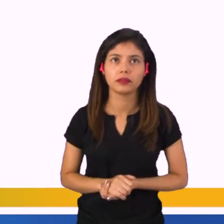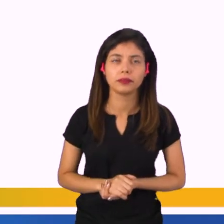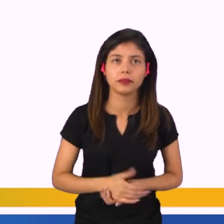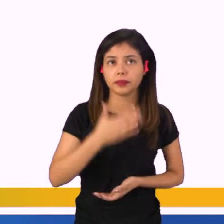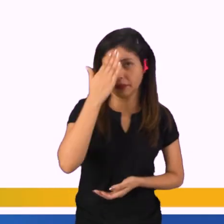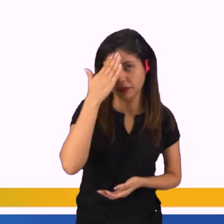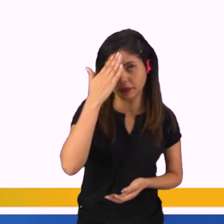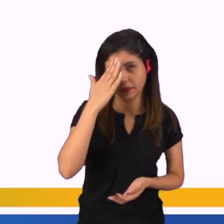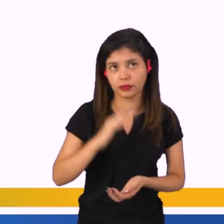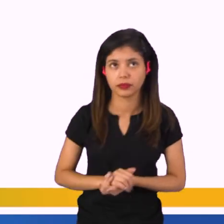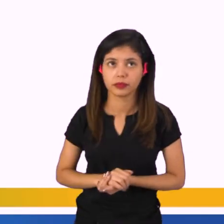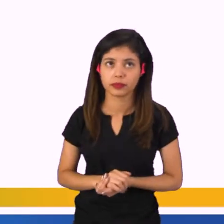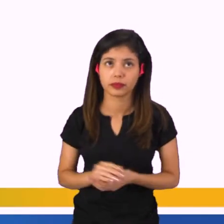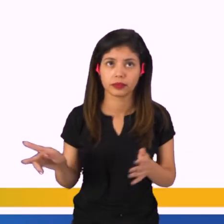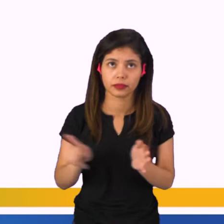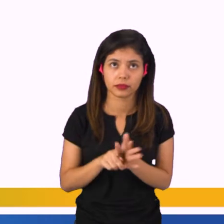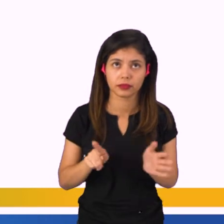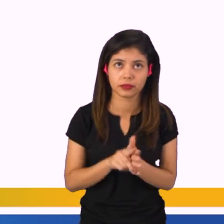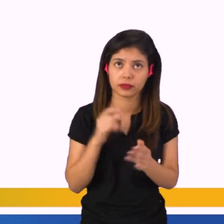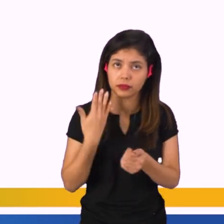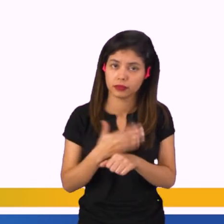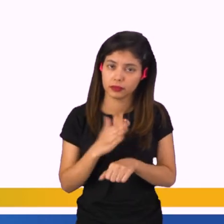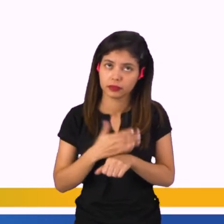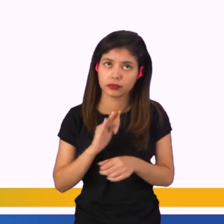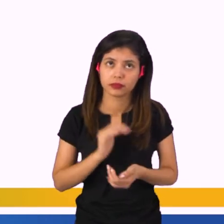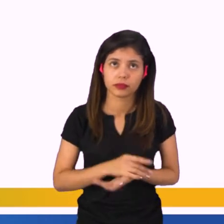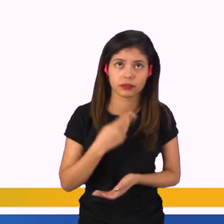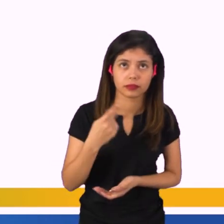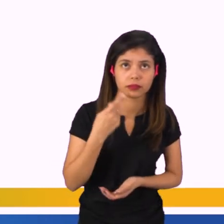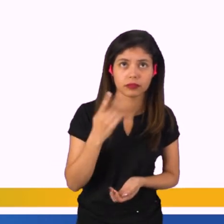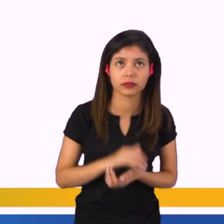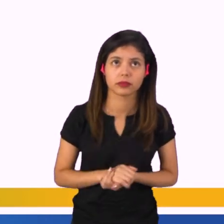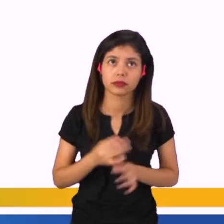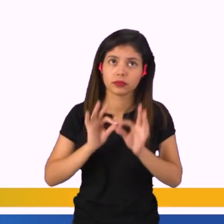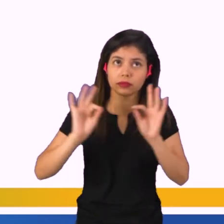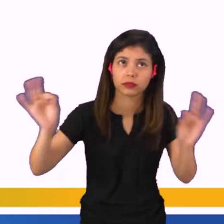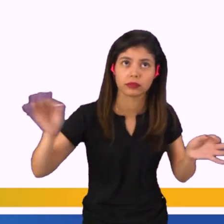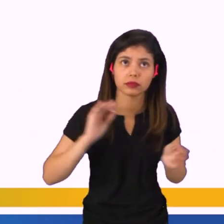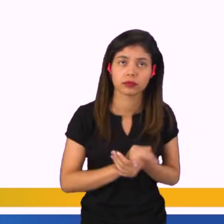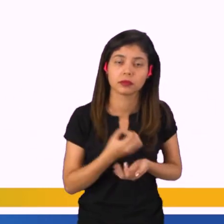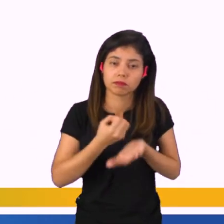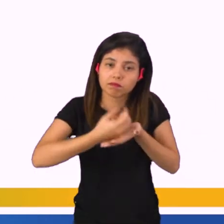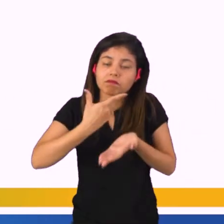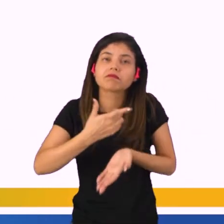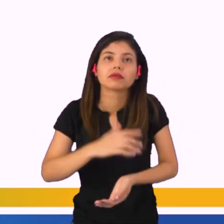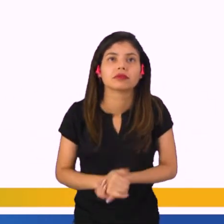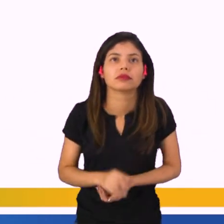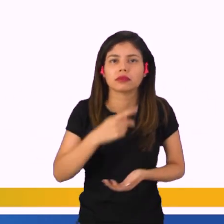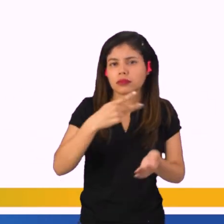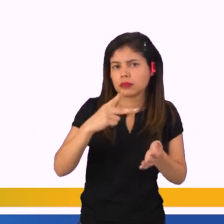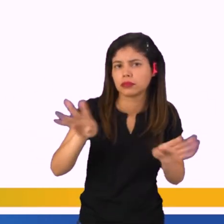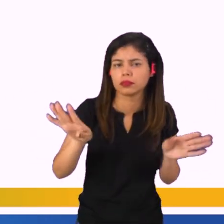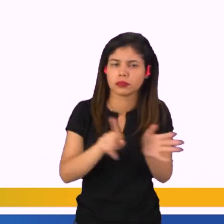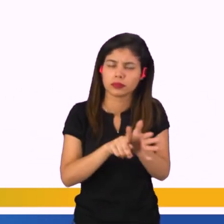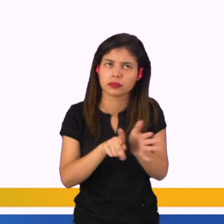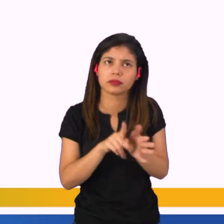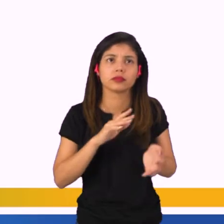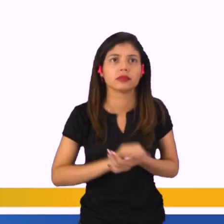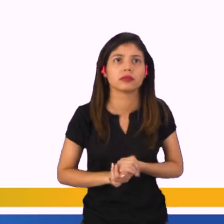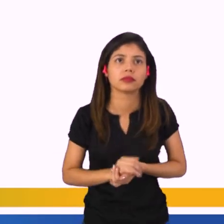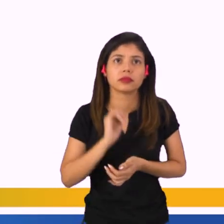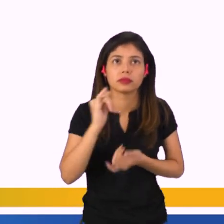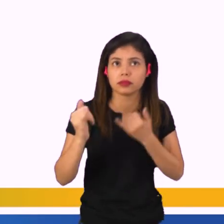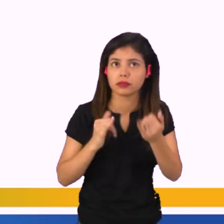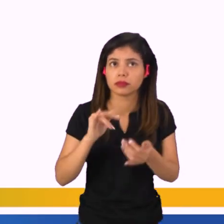pouquinho. Vamos começar aqui com esse exercício que fala sobre um comprimido de remédio, que tem sua massa,